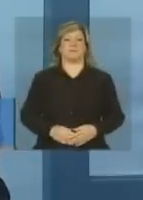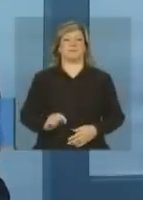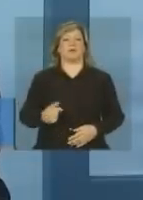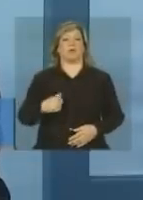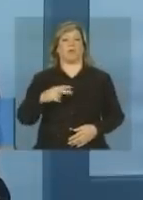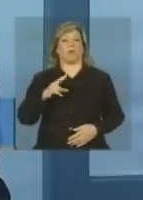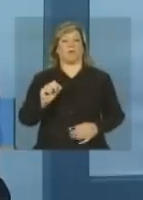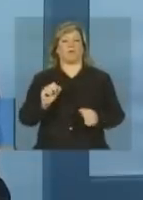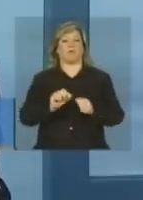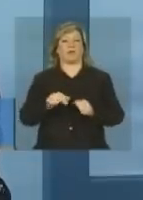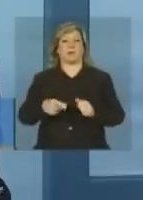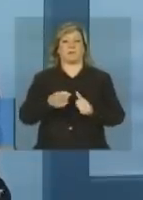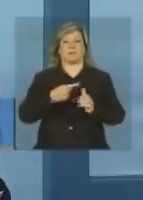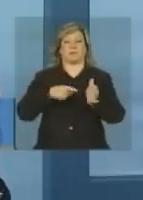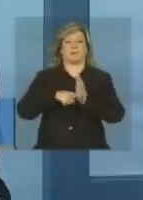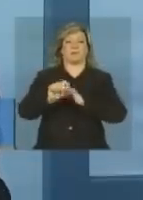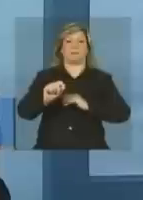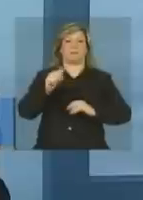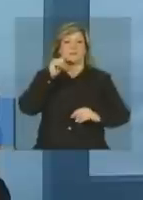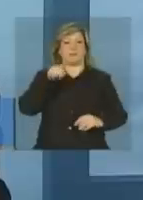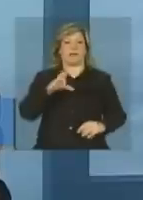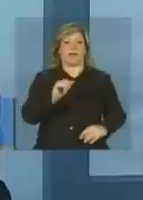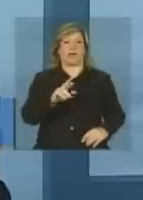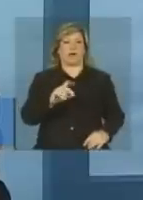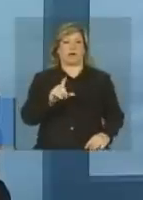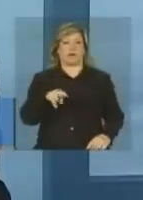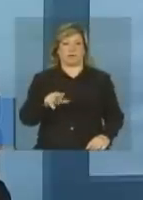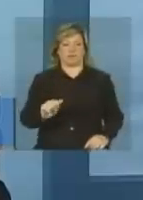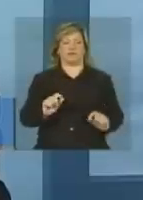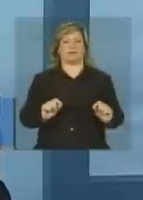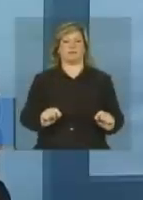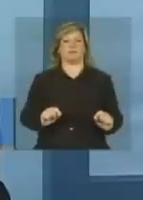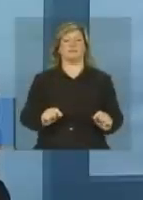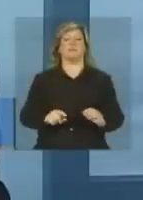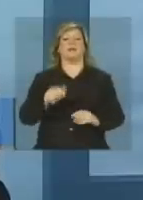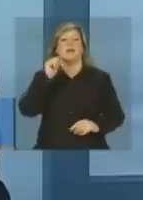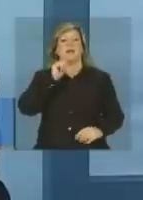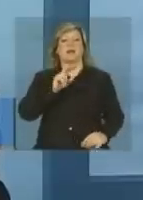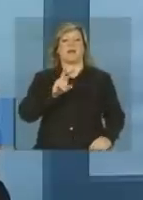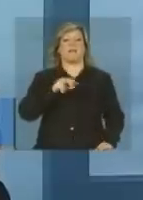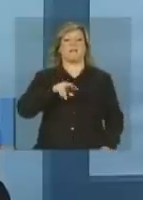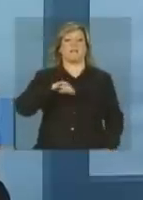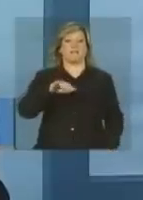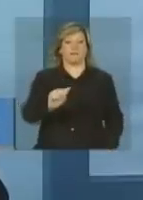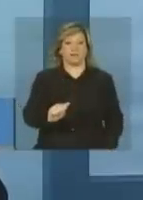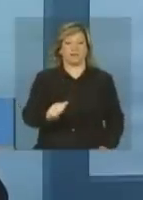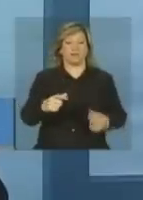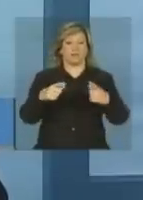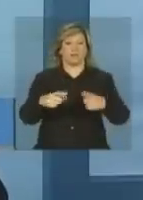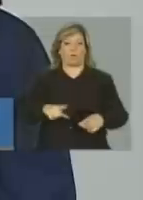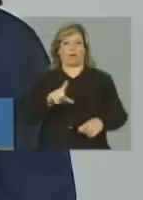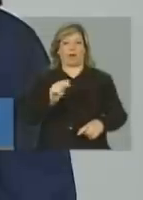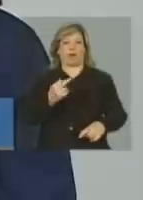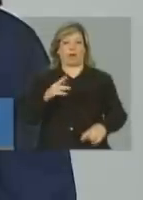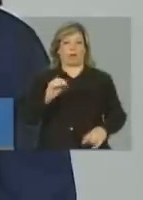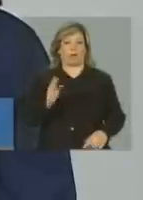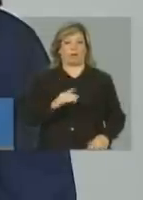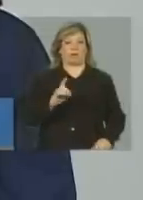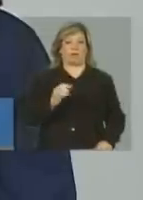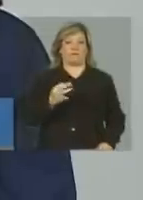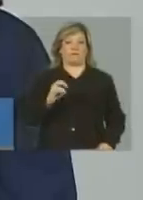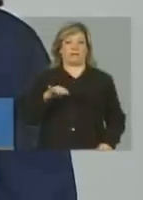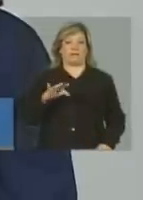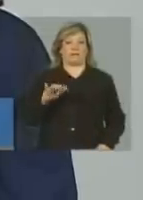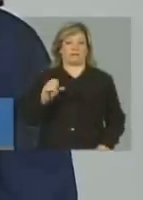e eu vou fazer essa primeira pergunta para a Carolina. Carolina, a Vânia Bonfim, de Lauro de Freitas, na Bahia,